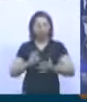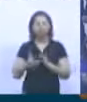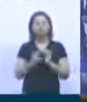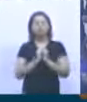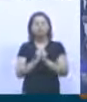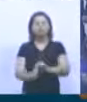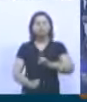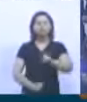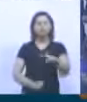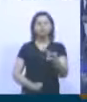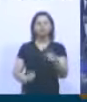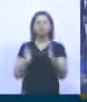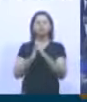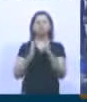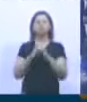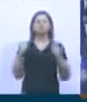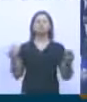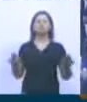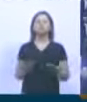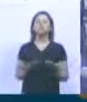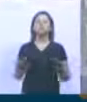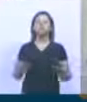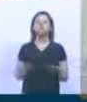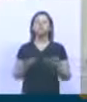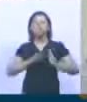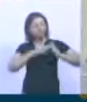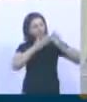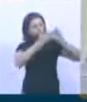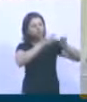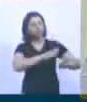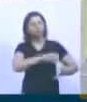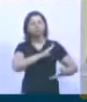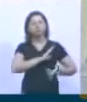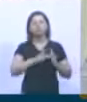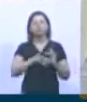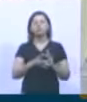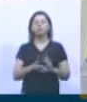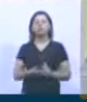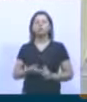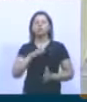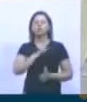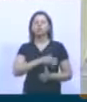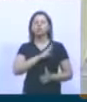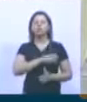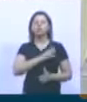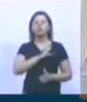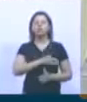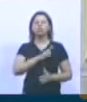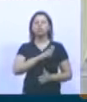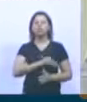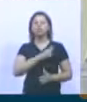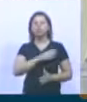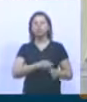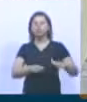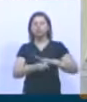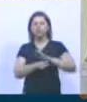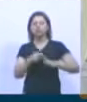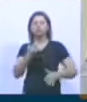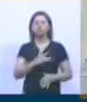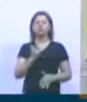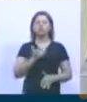Então coloque agora no coração de Jesus, no coração cheio de misericórdia